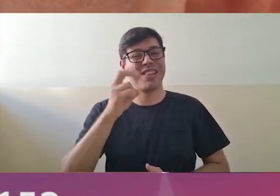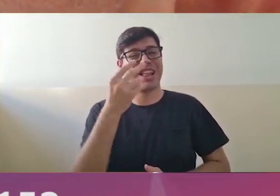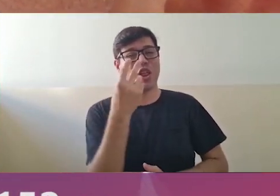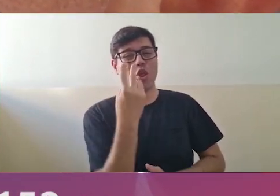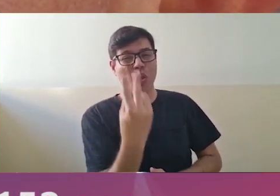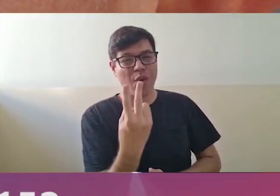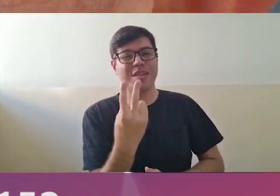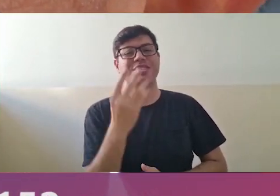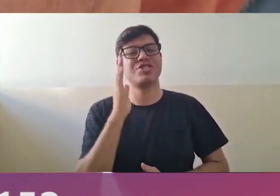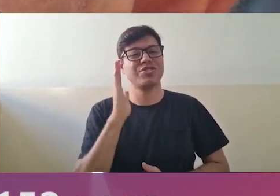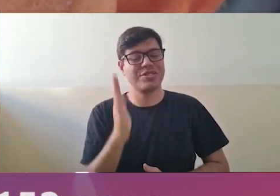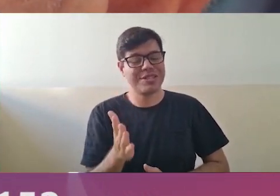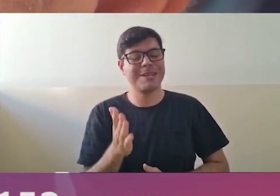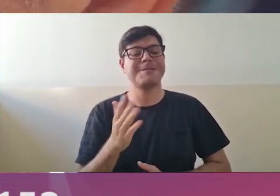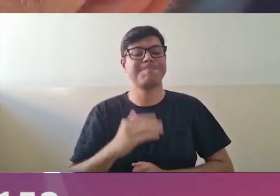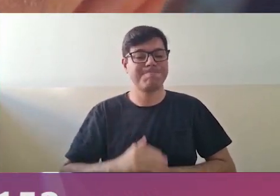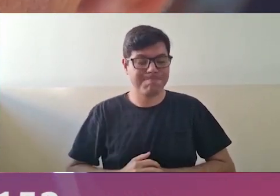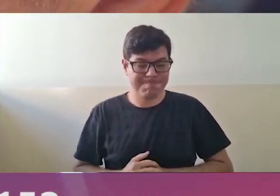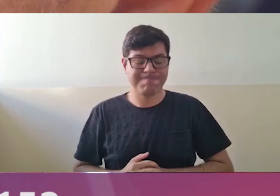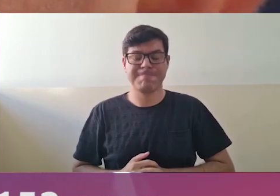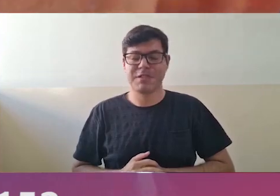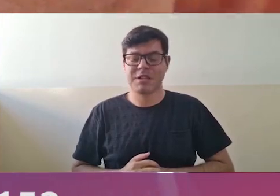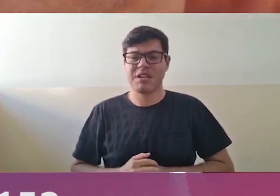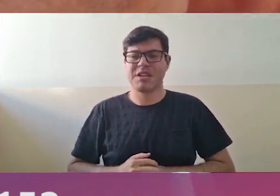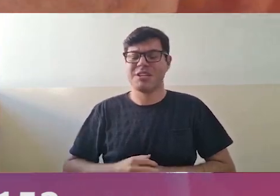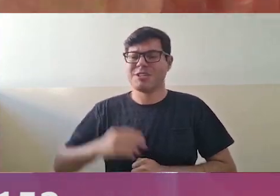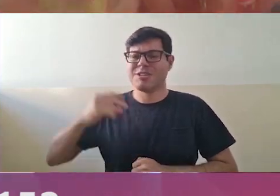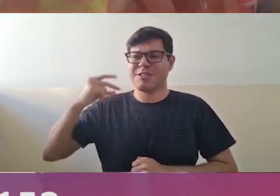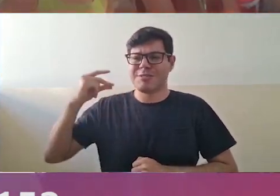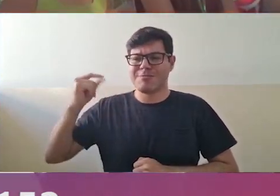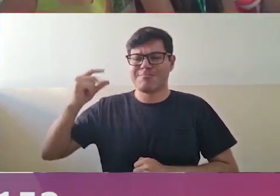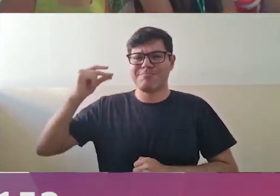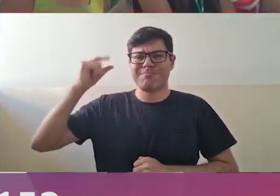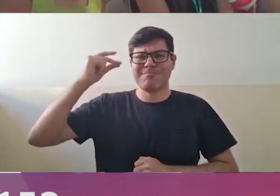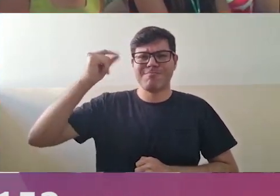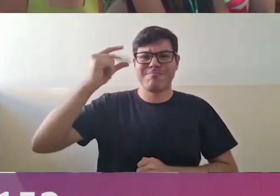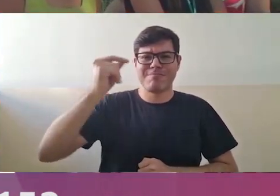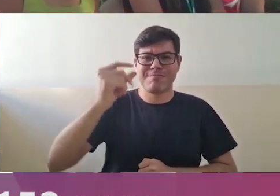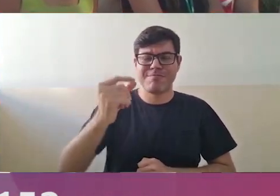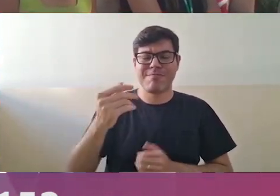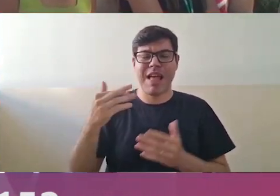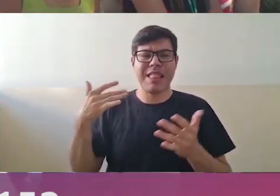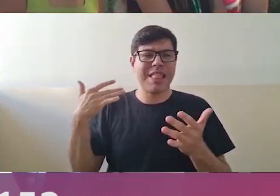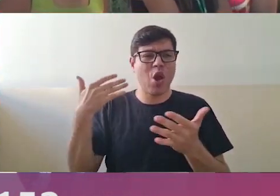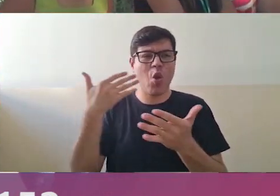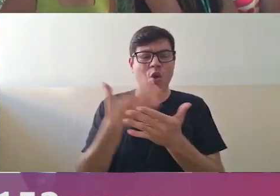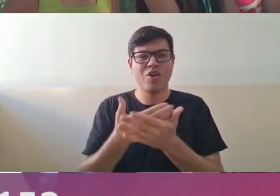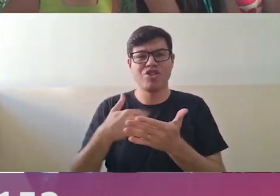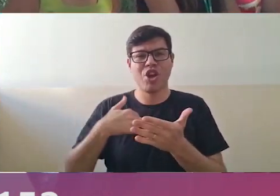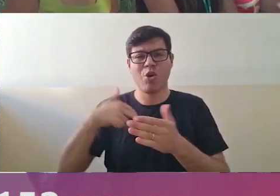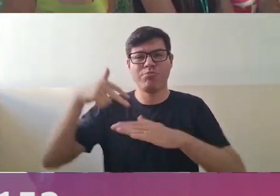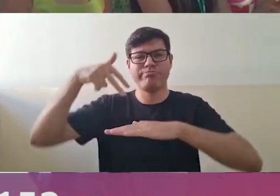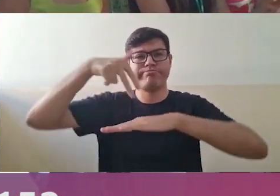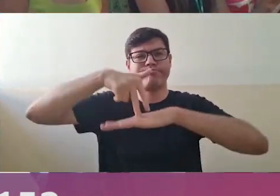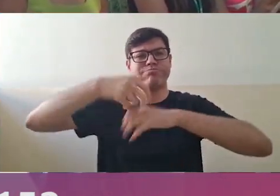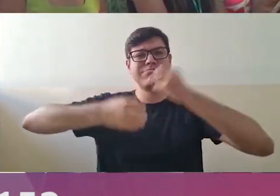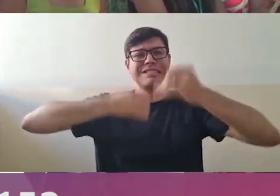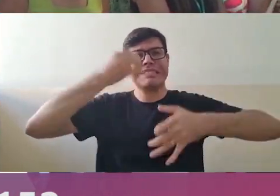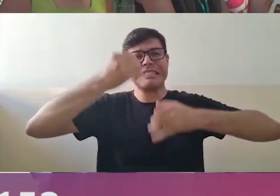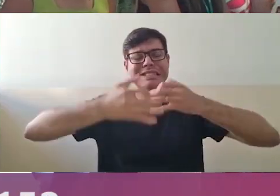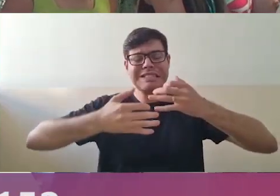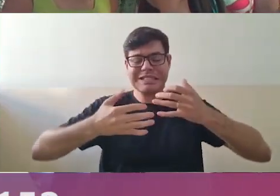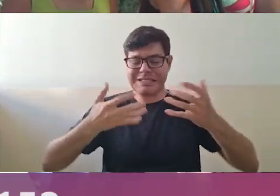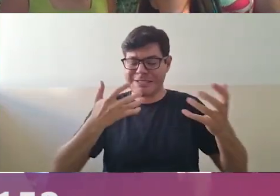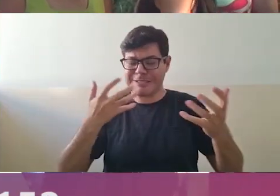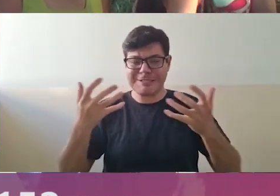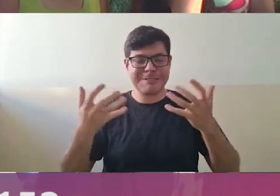o tamanho da responsabilidade que a gente tem. Não esquecer esse legado daqueles que são nossos antepassados, que você, ararense, né,